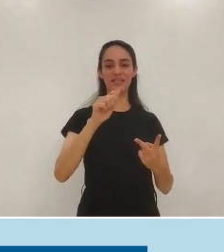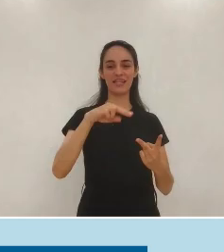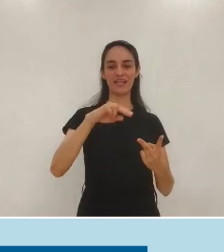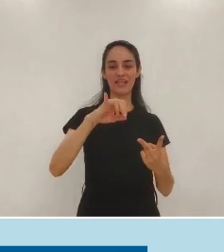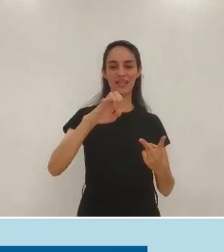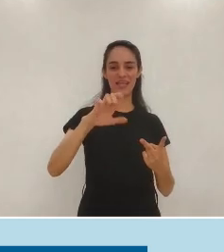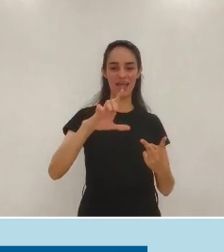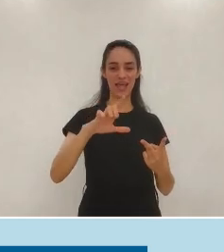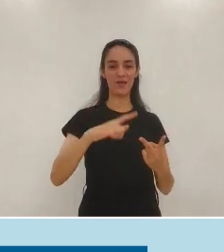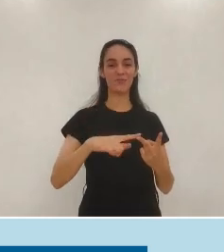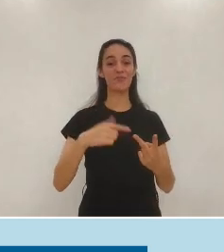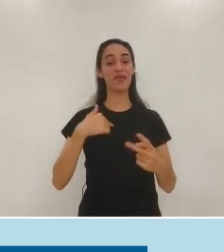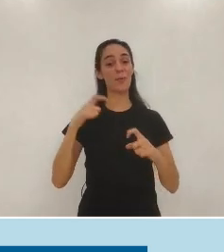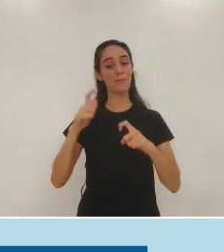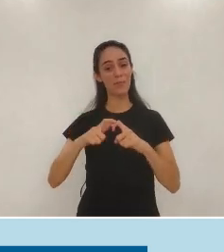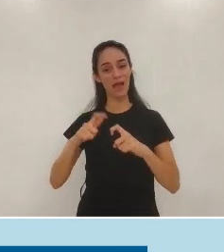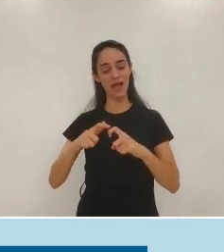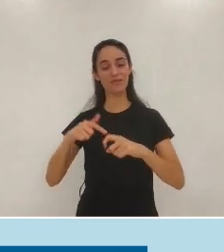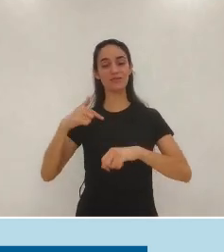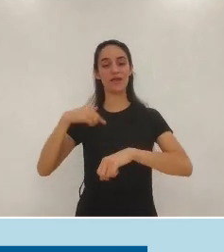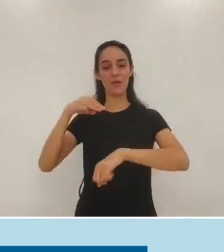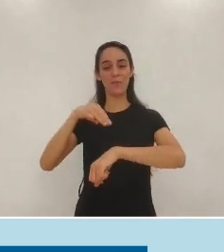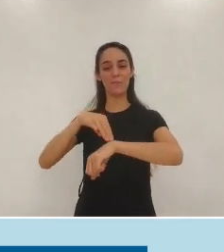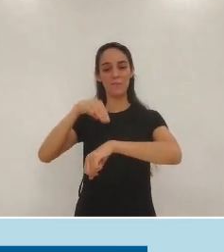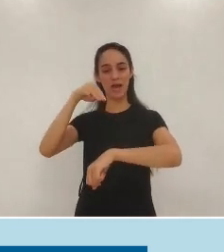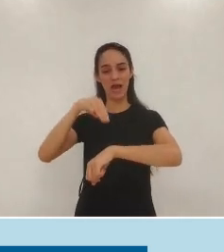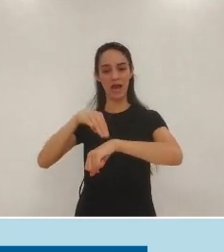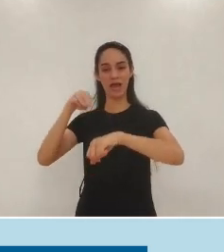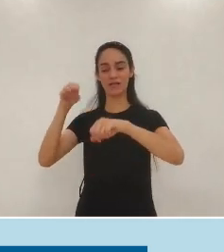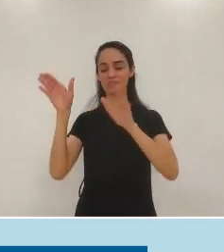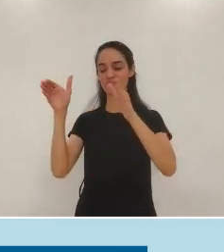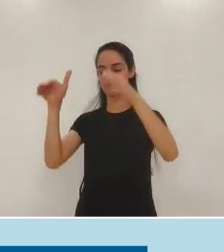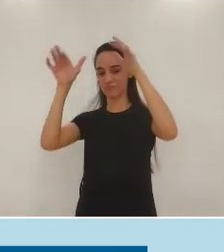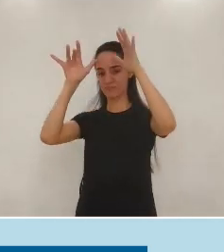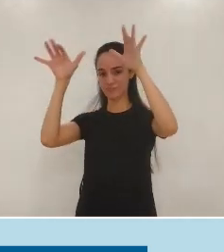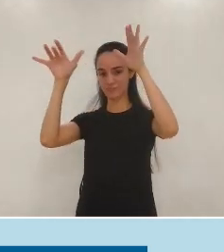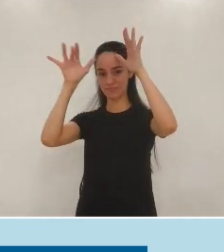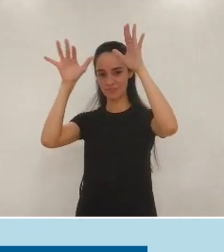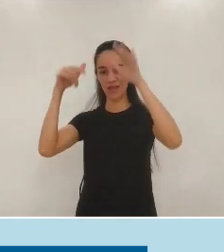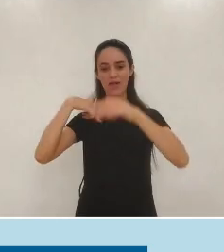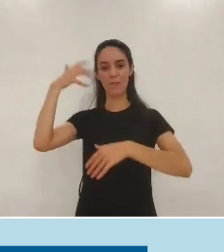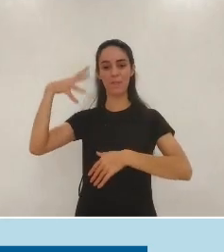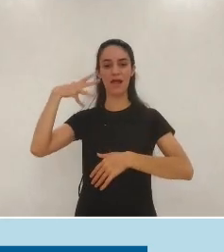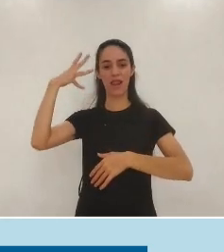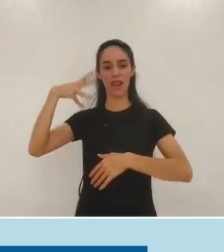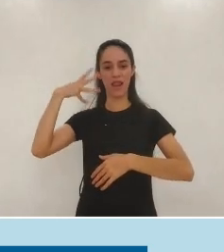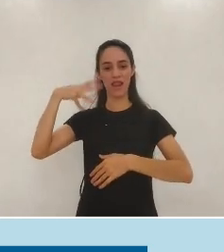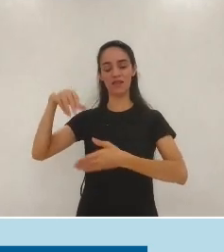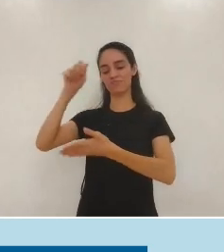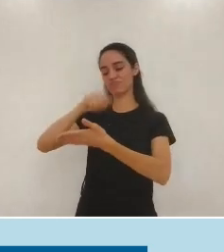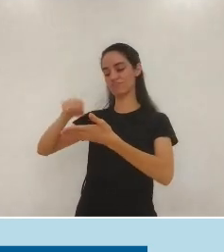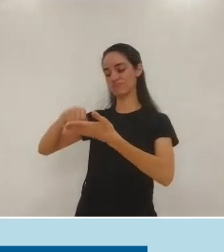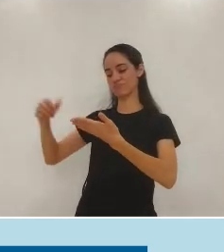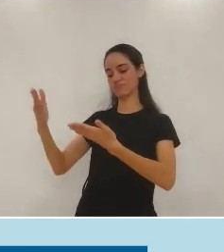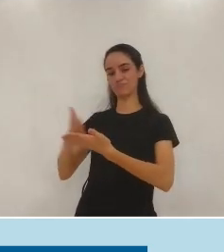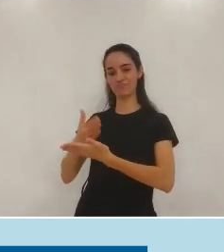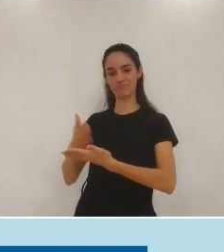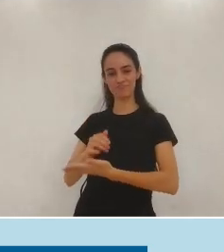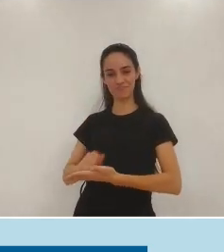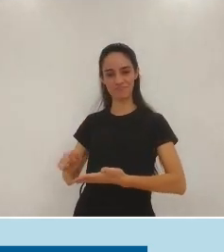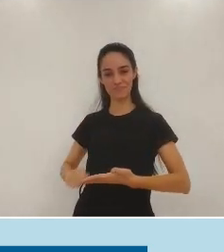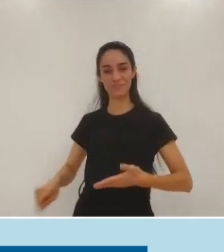sou mestra em transtorno do espectro autista, eu sou palestrante, então já fizeram toda a minha apresentação. E